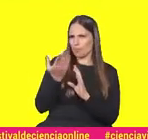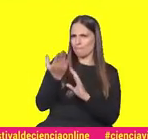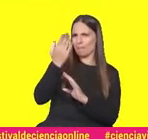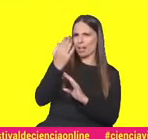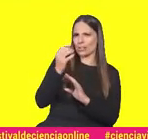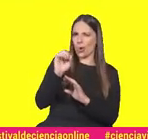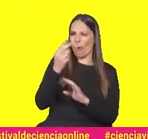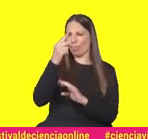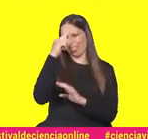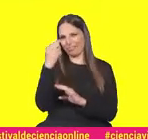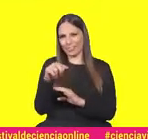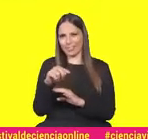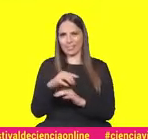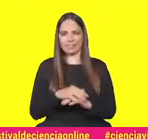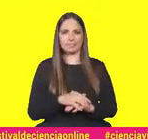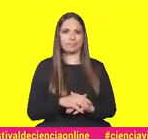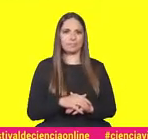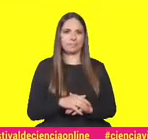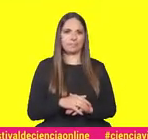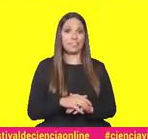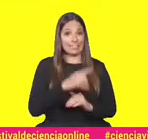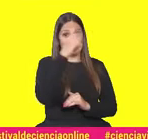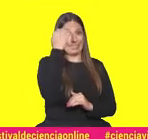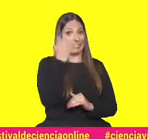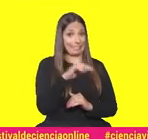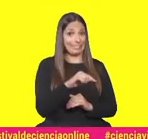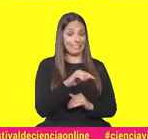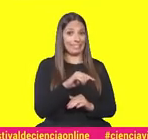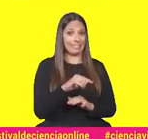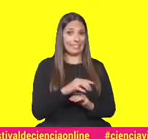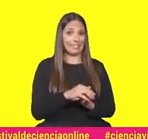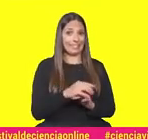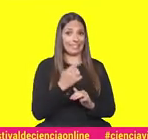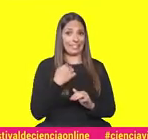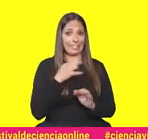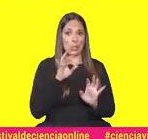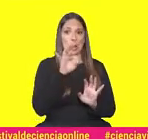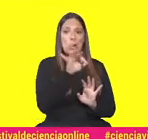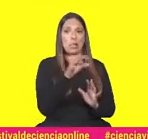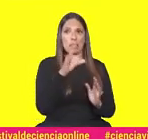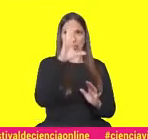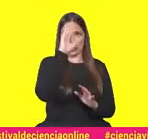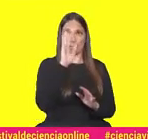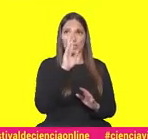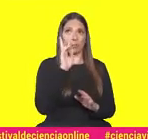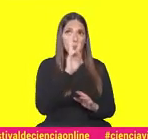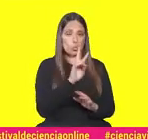não? Ou é difícil? É difícil. Eu apontaria, não sei se consegue ver,